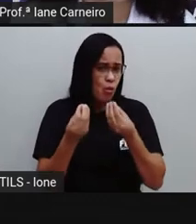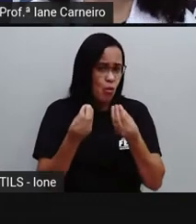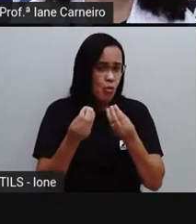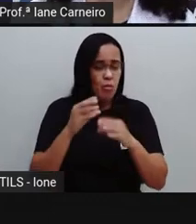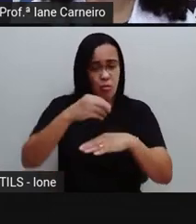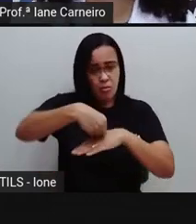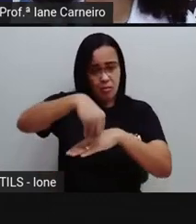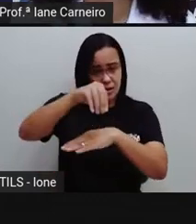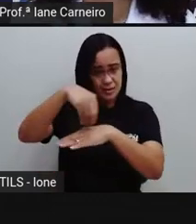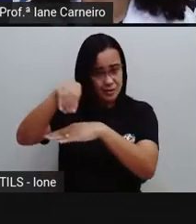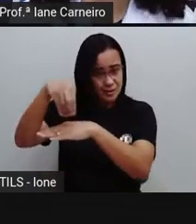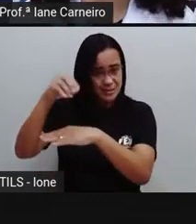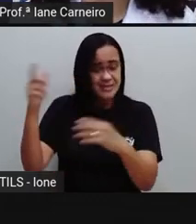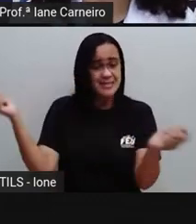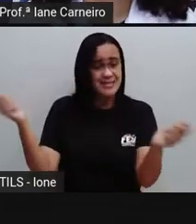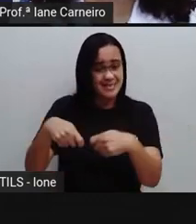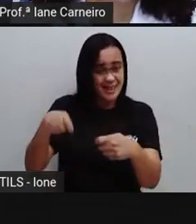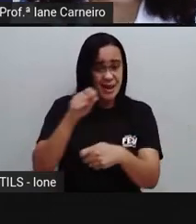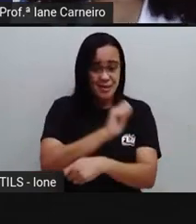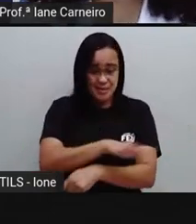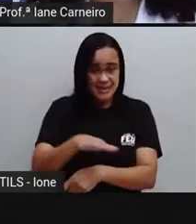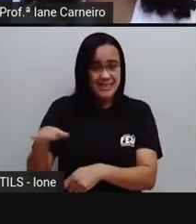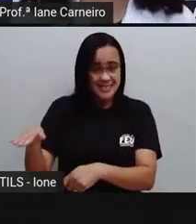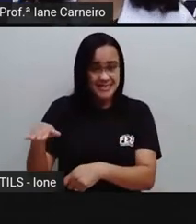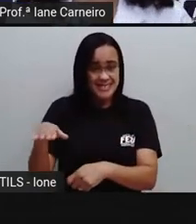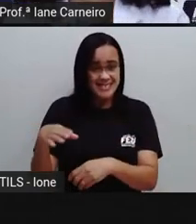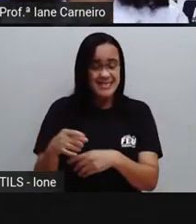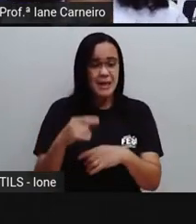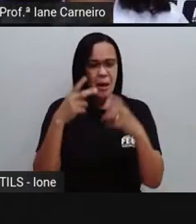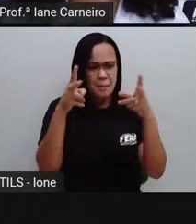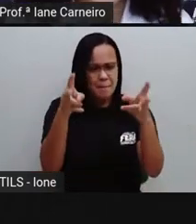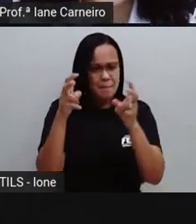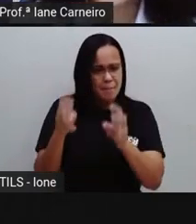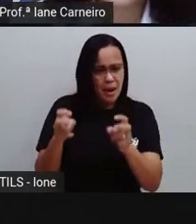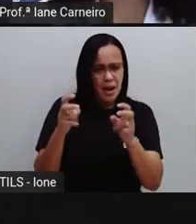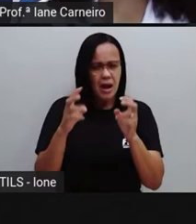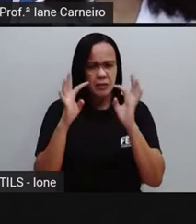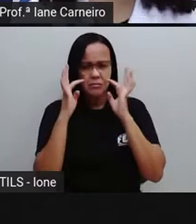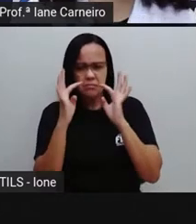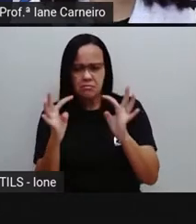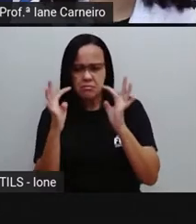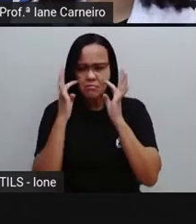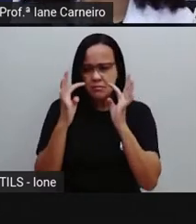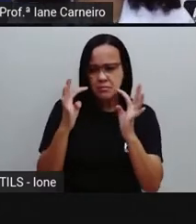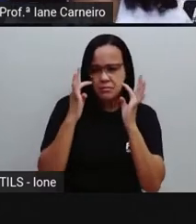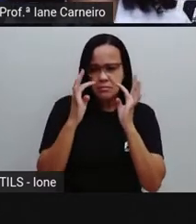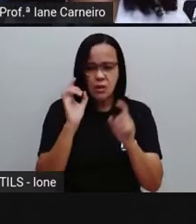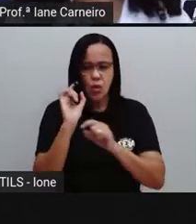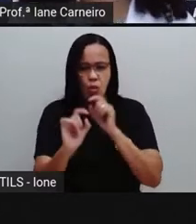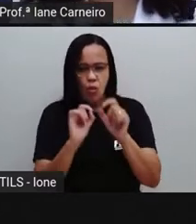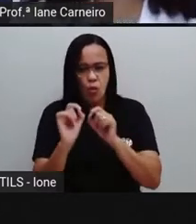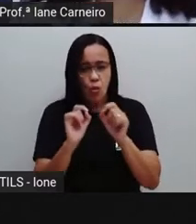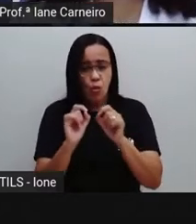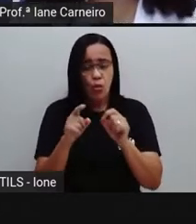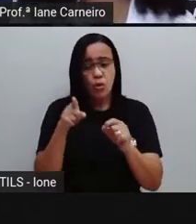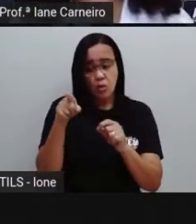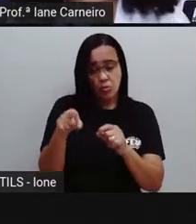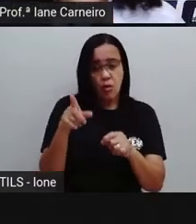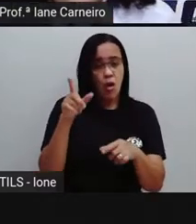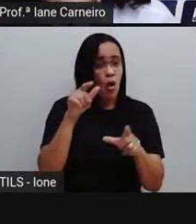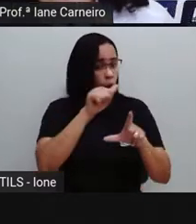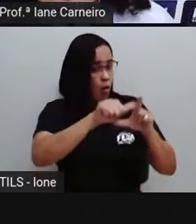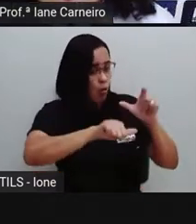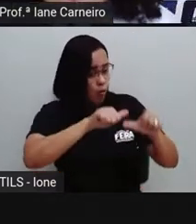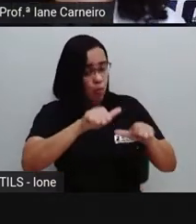uma dica para as crianças né então observar quando a prova é sinalizou fulaninho acho que você trocou a letra E aí você